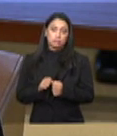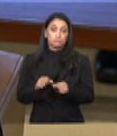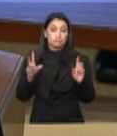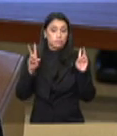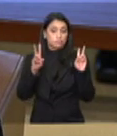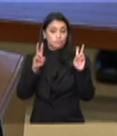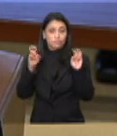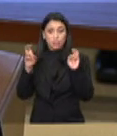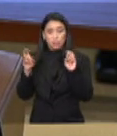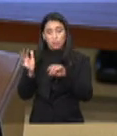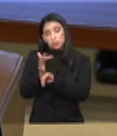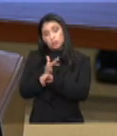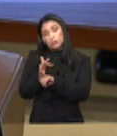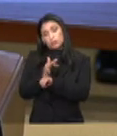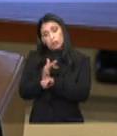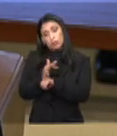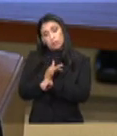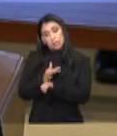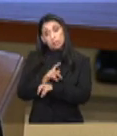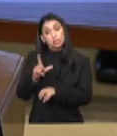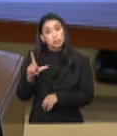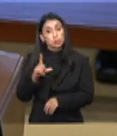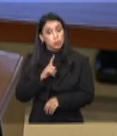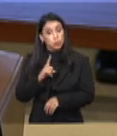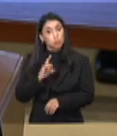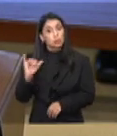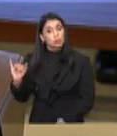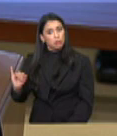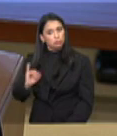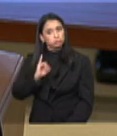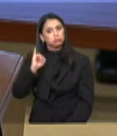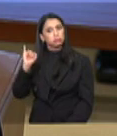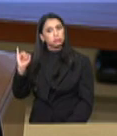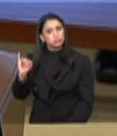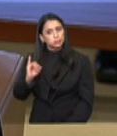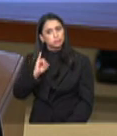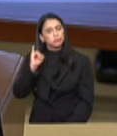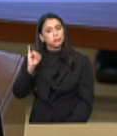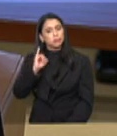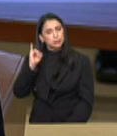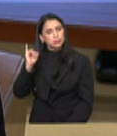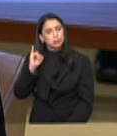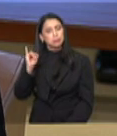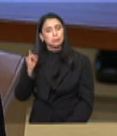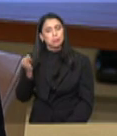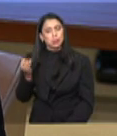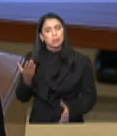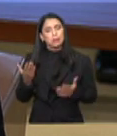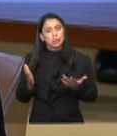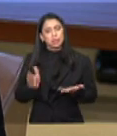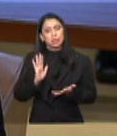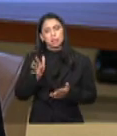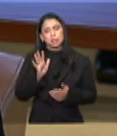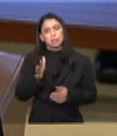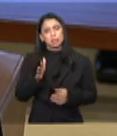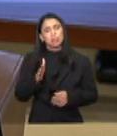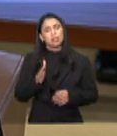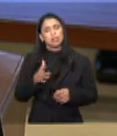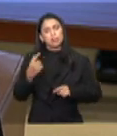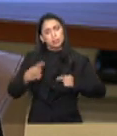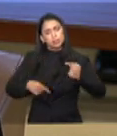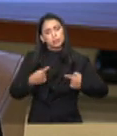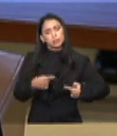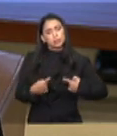questões formais, isso tem uma enorme repercussão. Já discutimos aqui, por